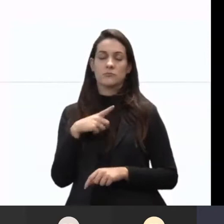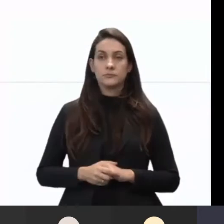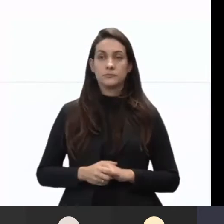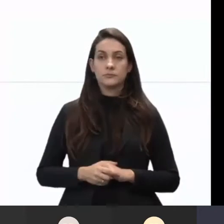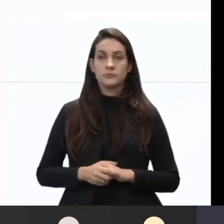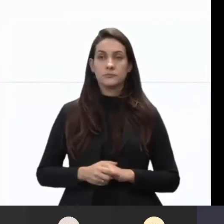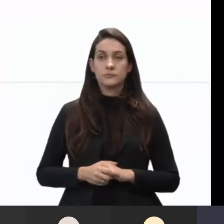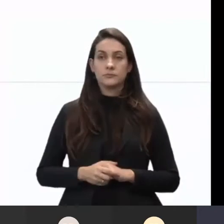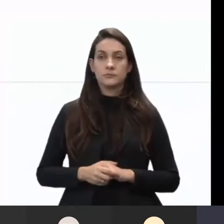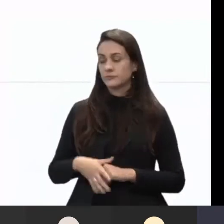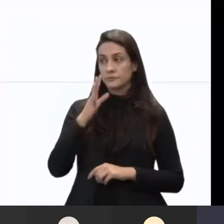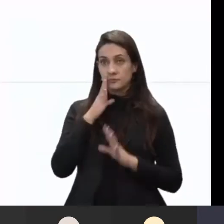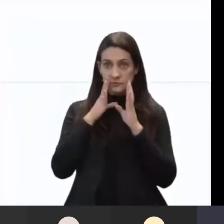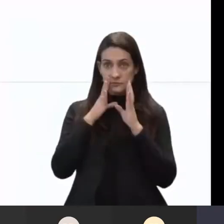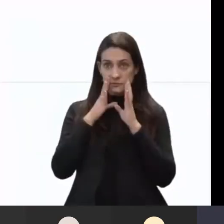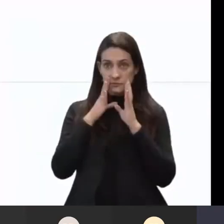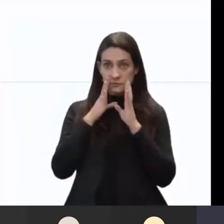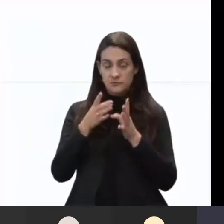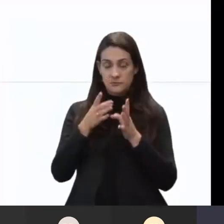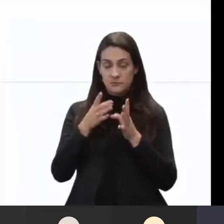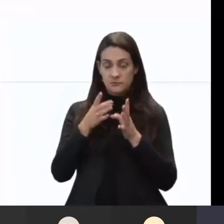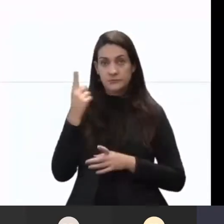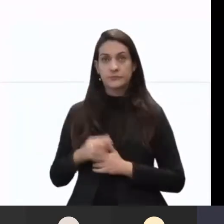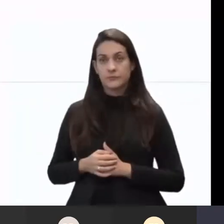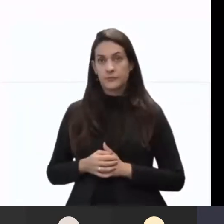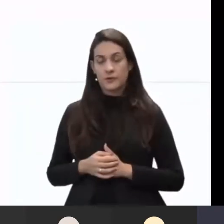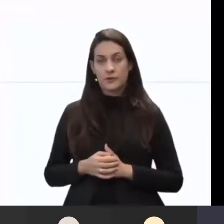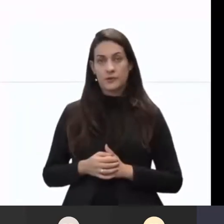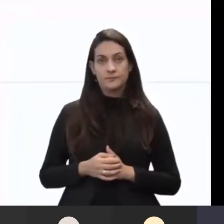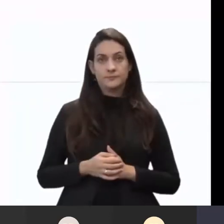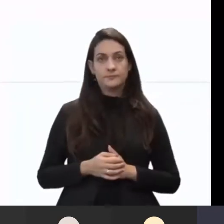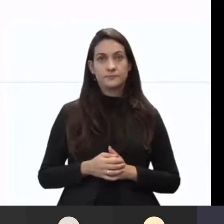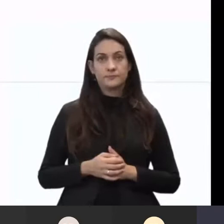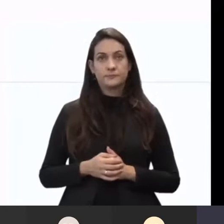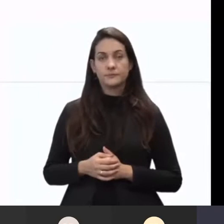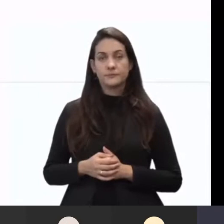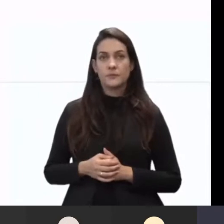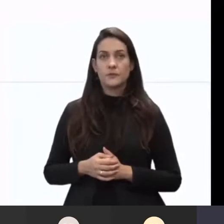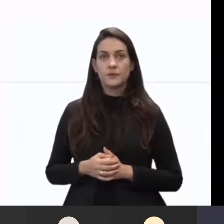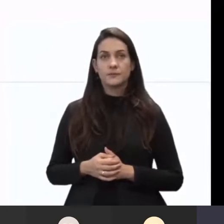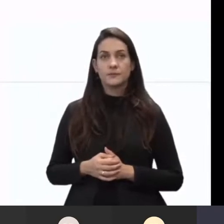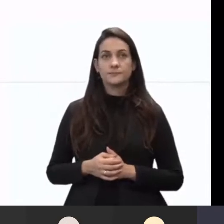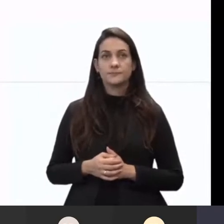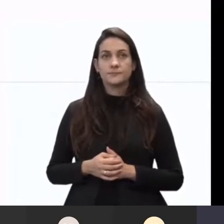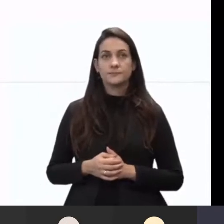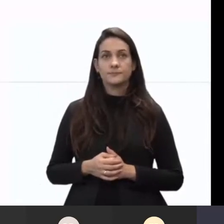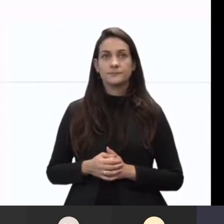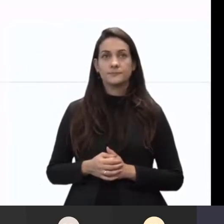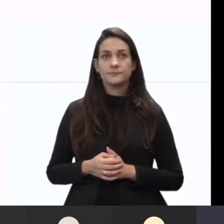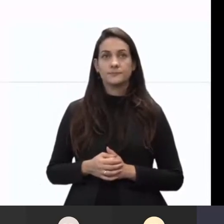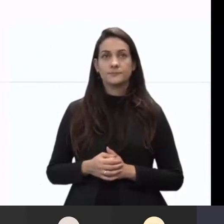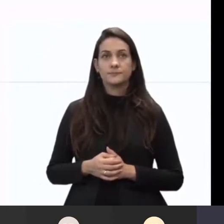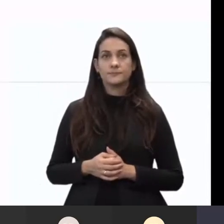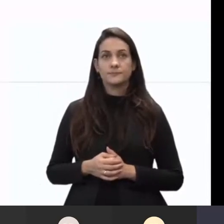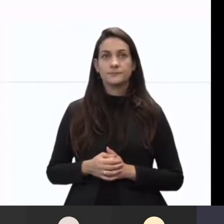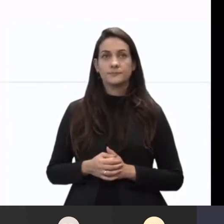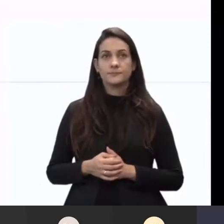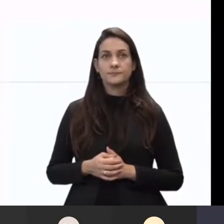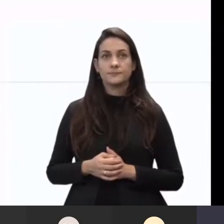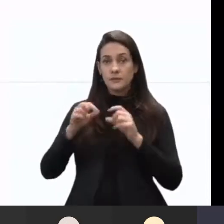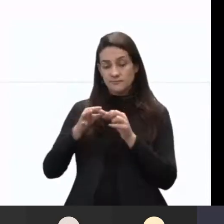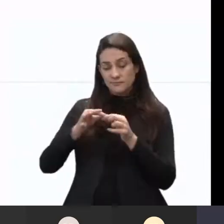acontece? Vamos observar ali o que a tira está nos mostrando. Então, repare aqui que no início da tira, onde nós